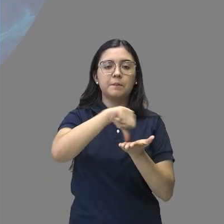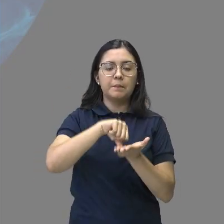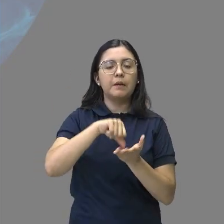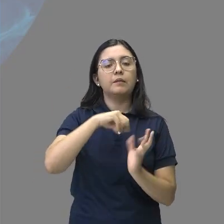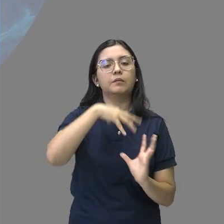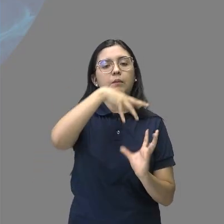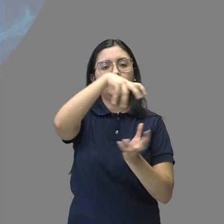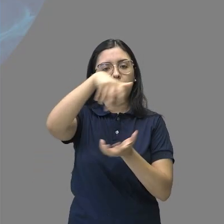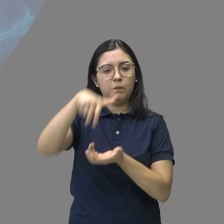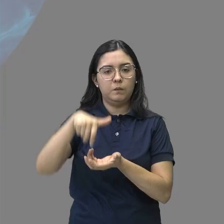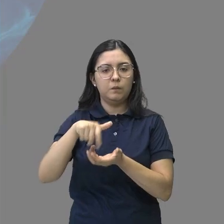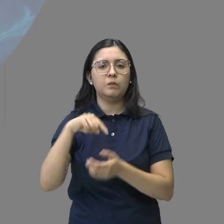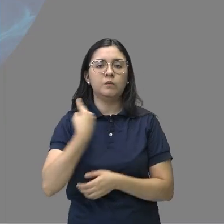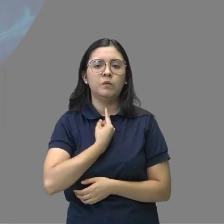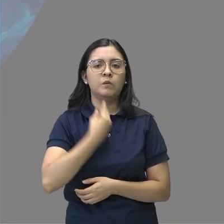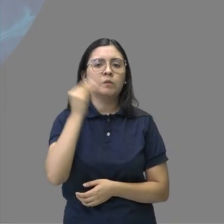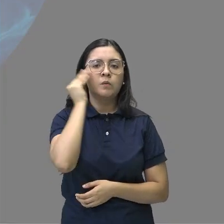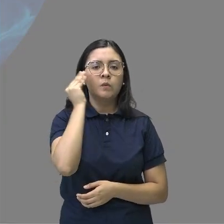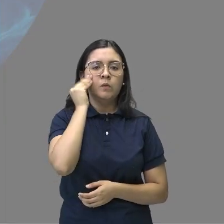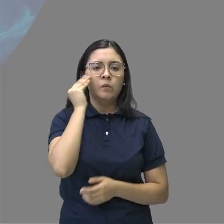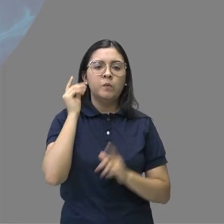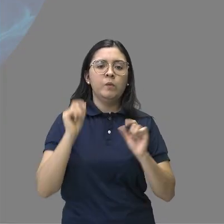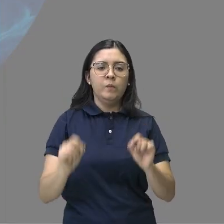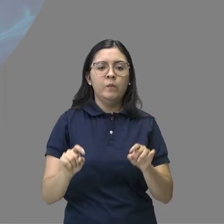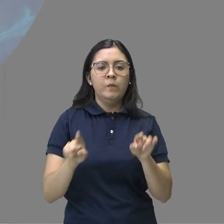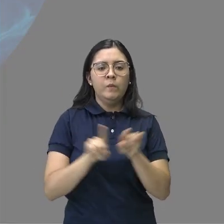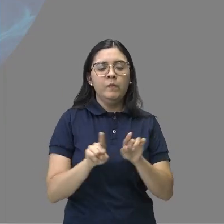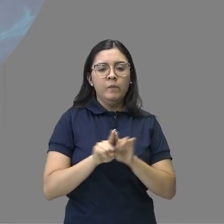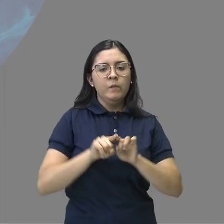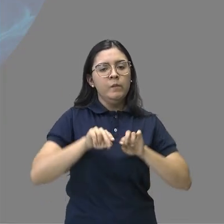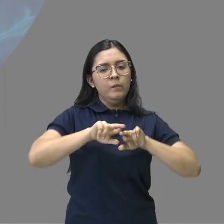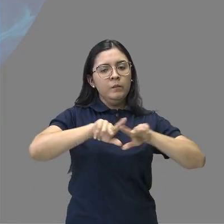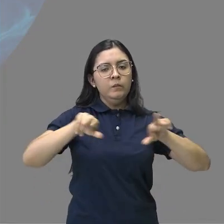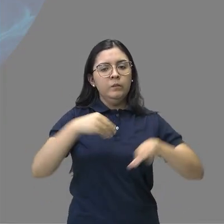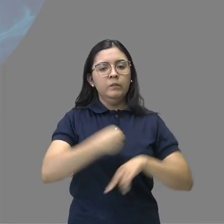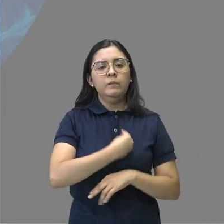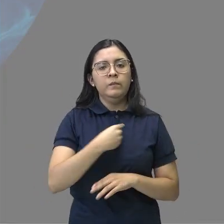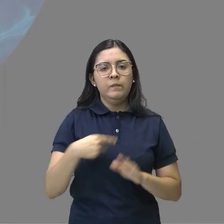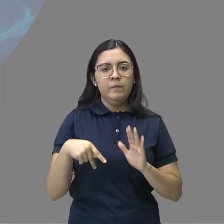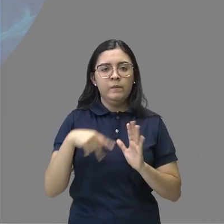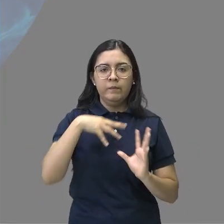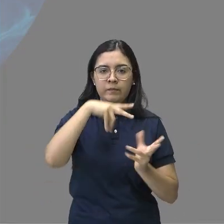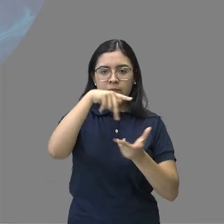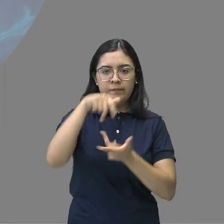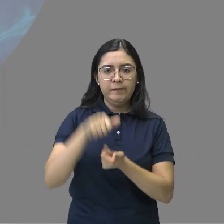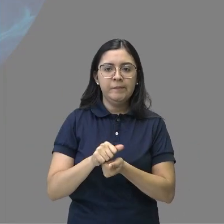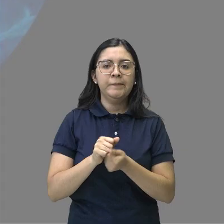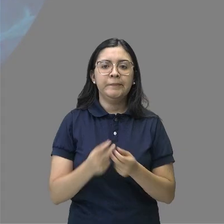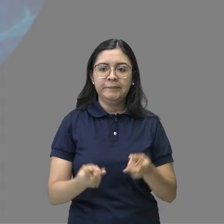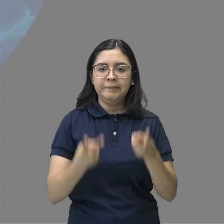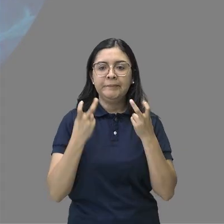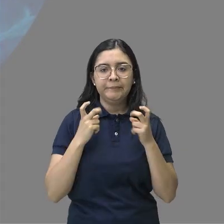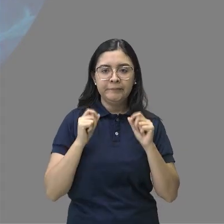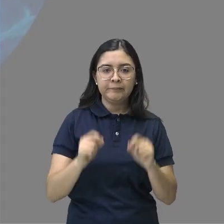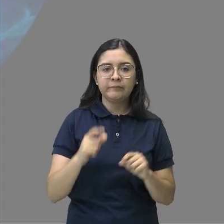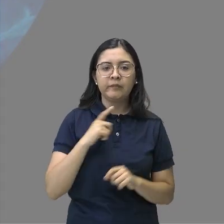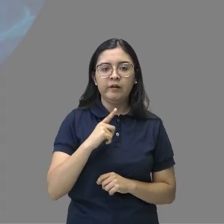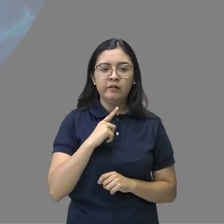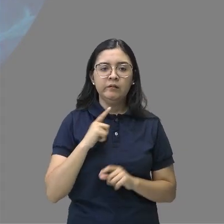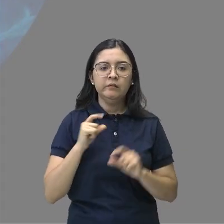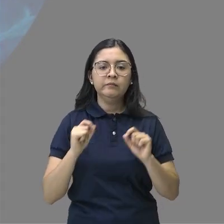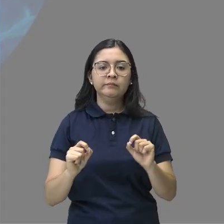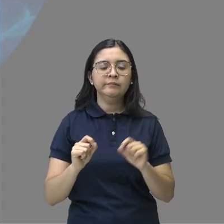está observando, pessoal, o gradiente de biodiversidade no nosso planeta. Observe que a gente tem uma